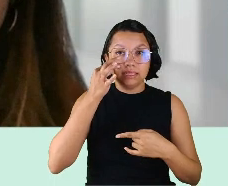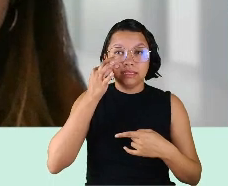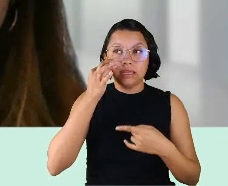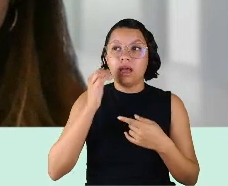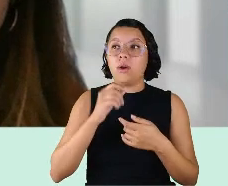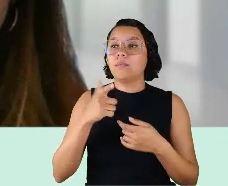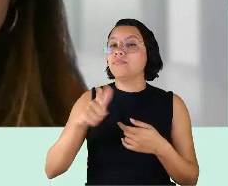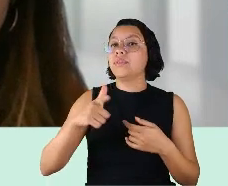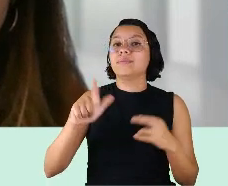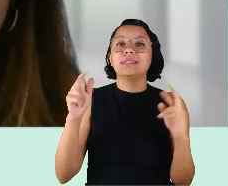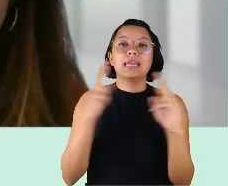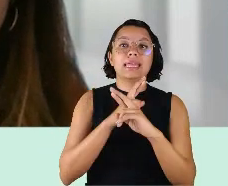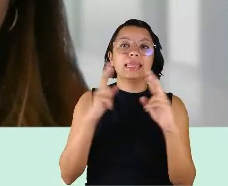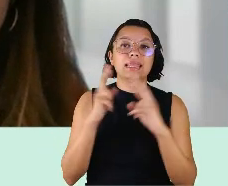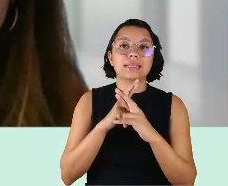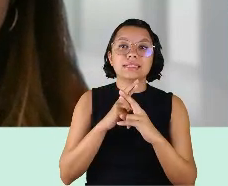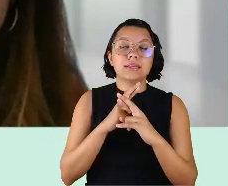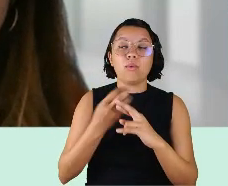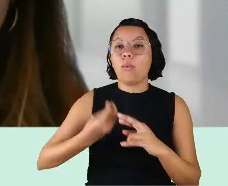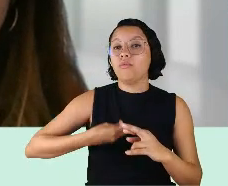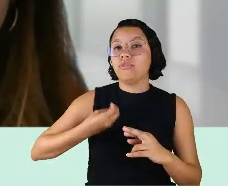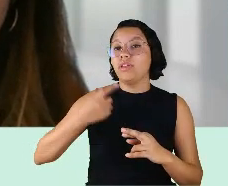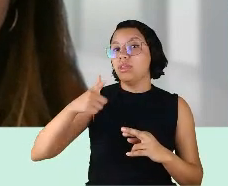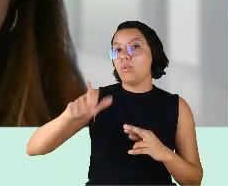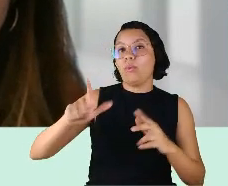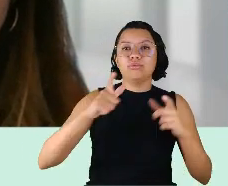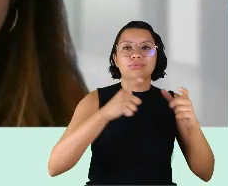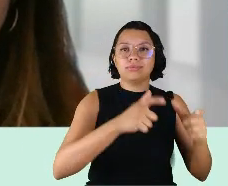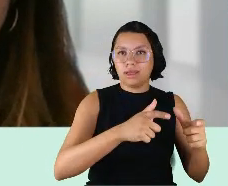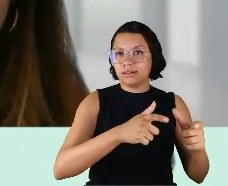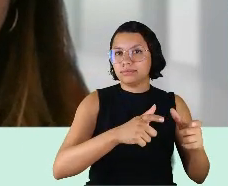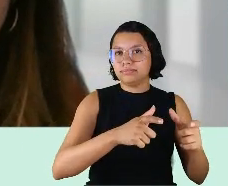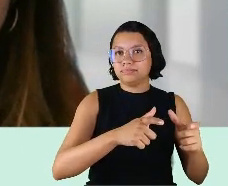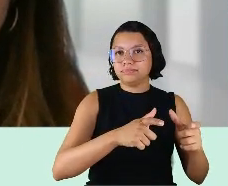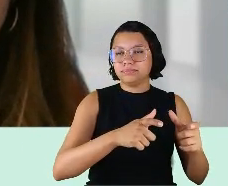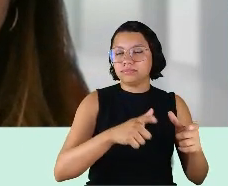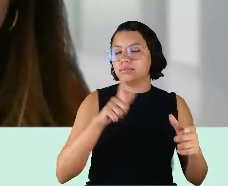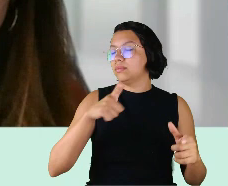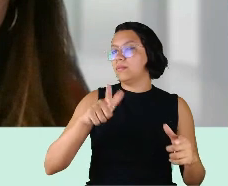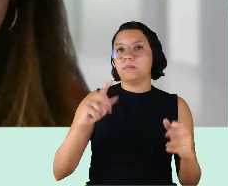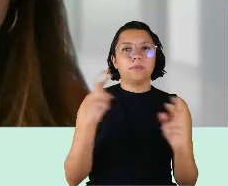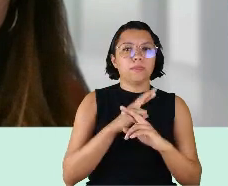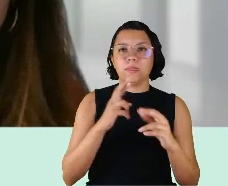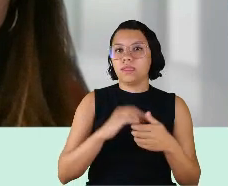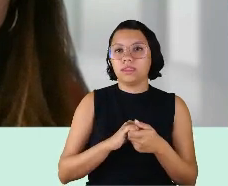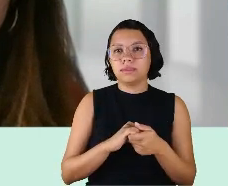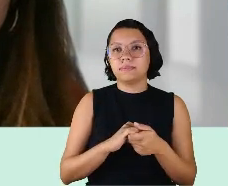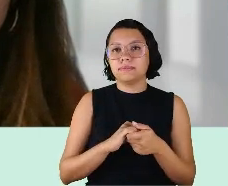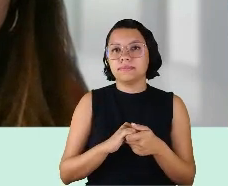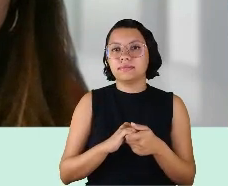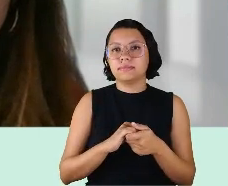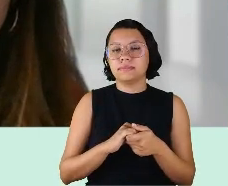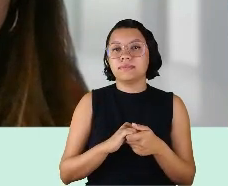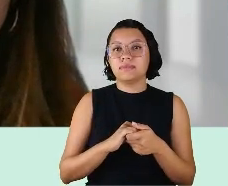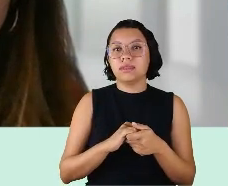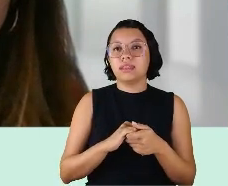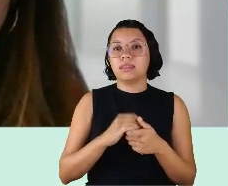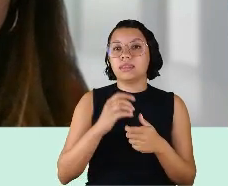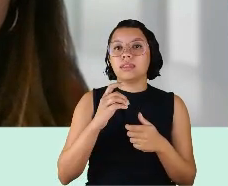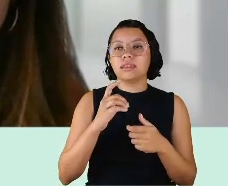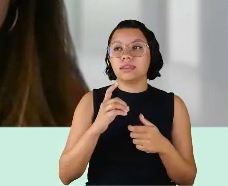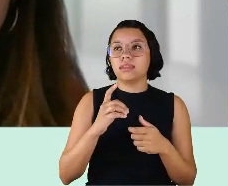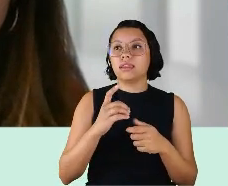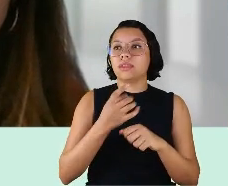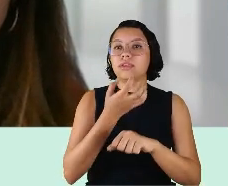presencial não tem a ver com morar em outra localidade. Não tem a ver. A disciplina